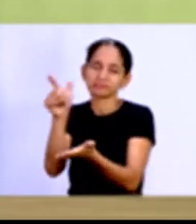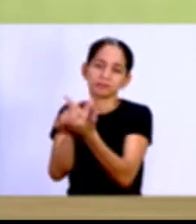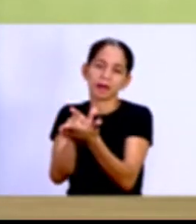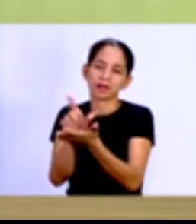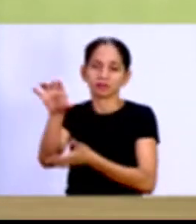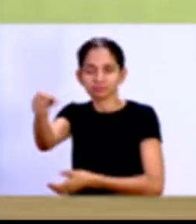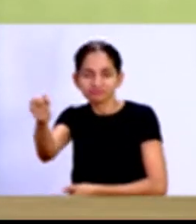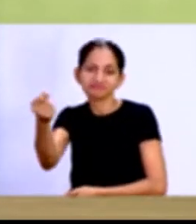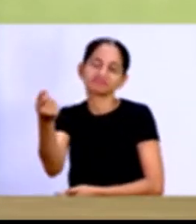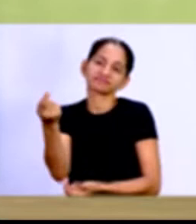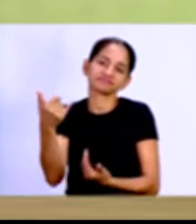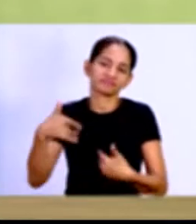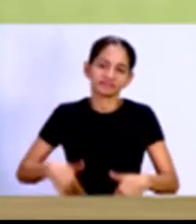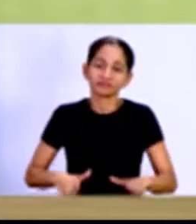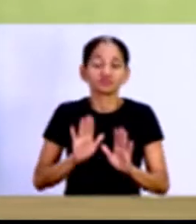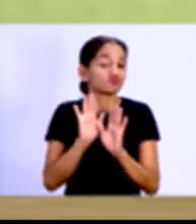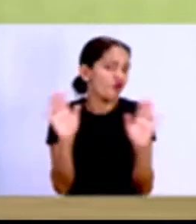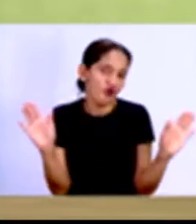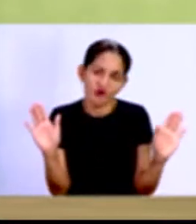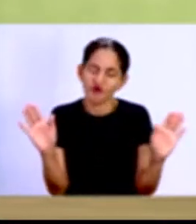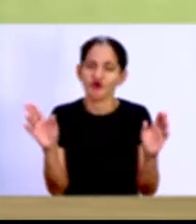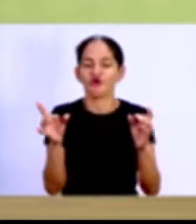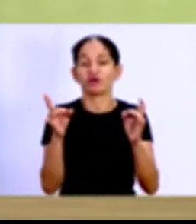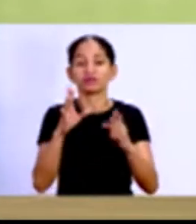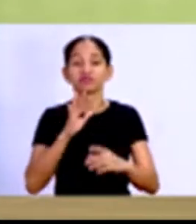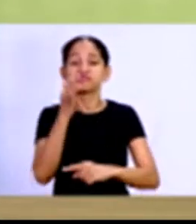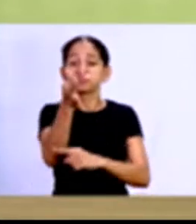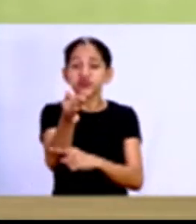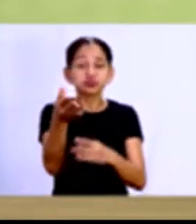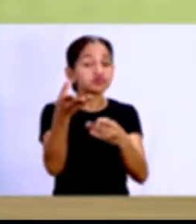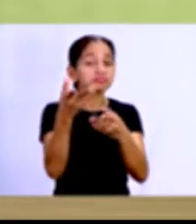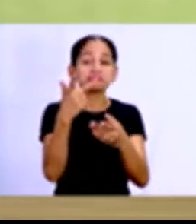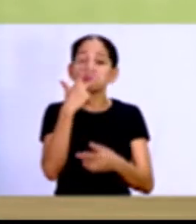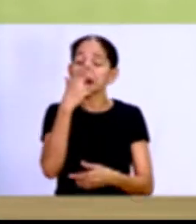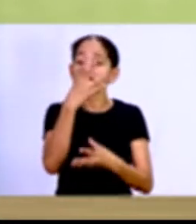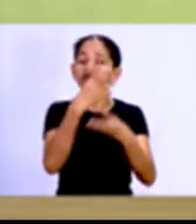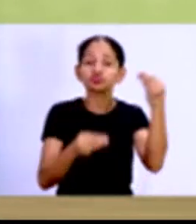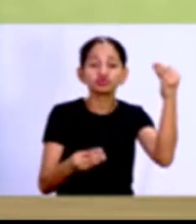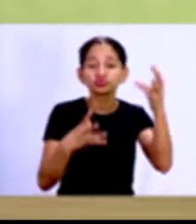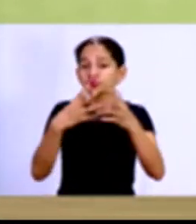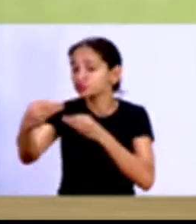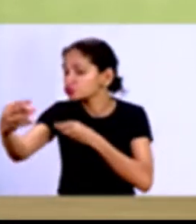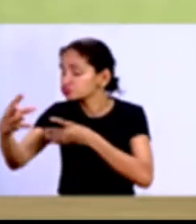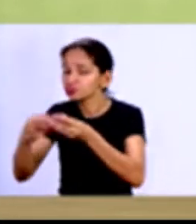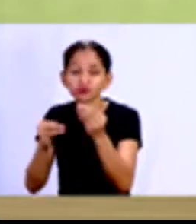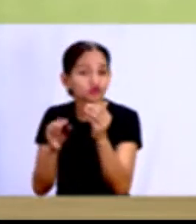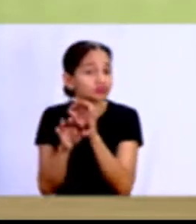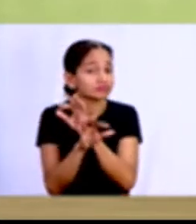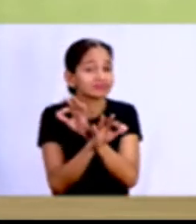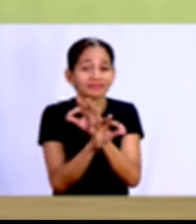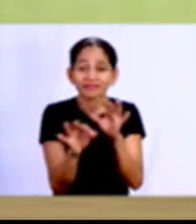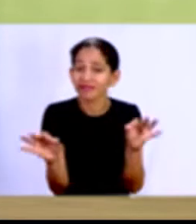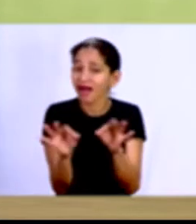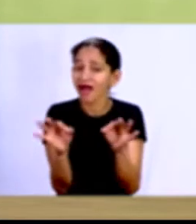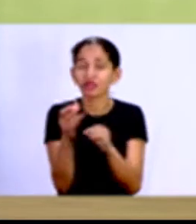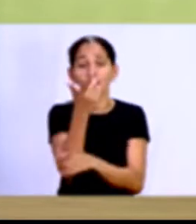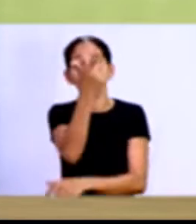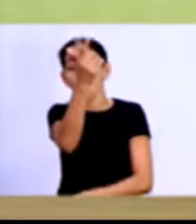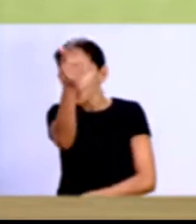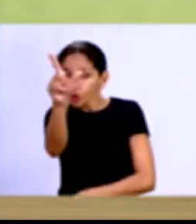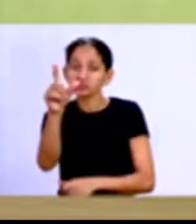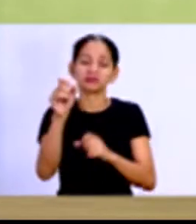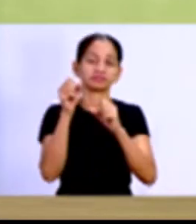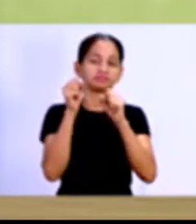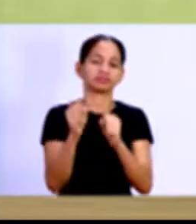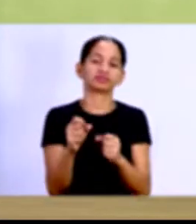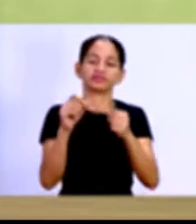pagamento. Hoje quase ninguém mais, assim, futuramente, então, esses caixas eletrônicos vão ser só para sacar mesmo o dinheiro. Porque essas outras movimentações